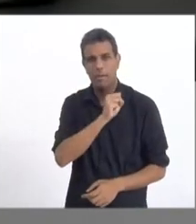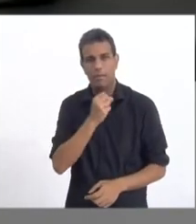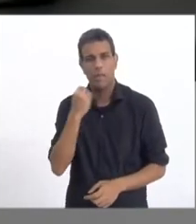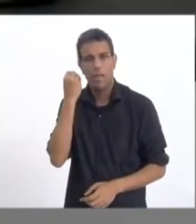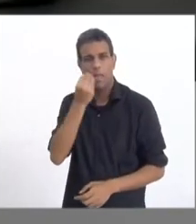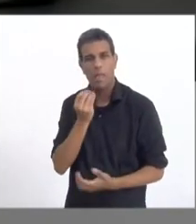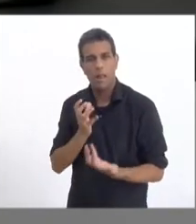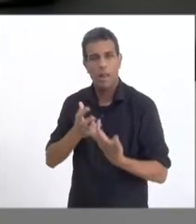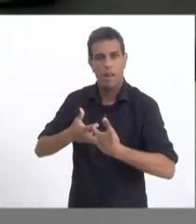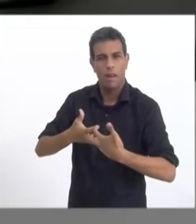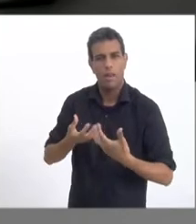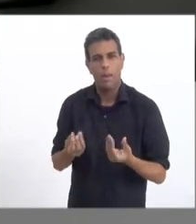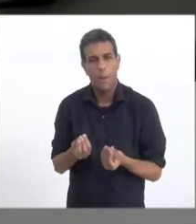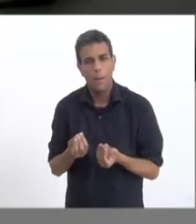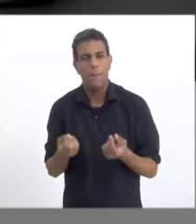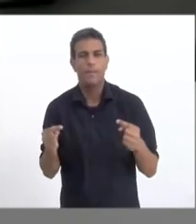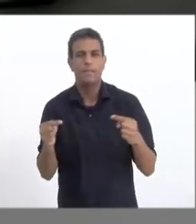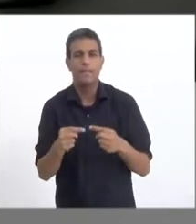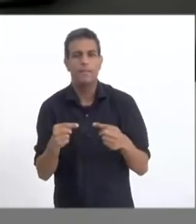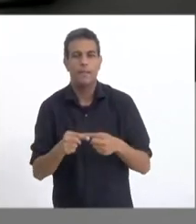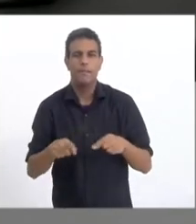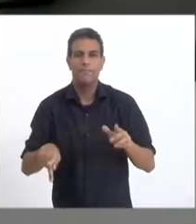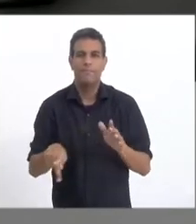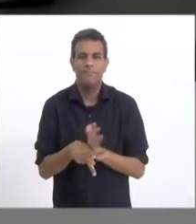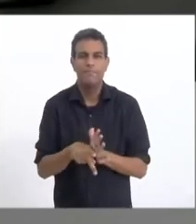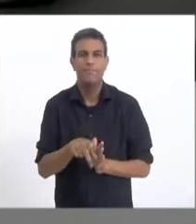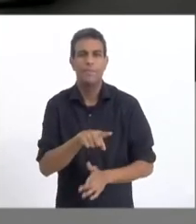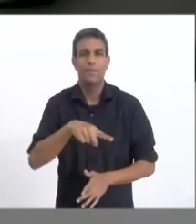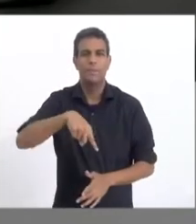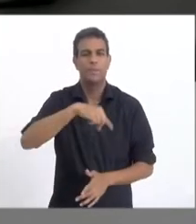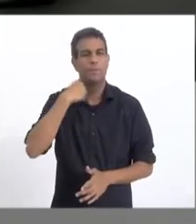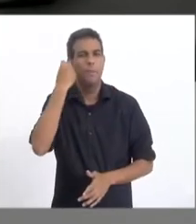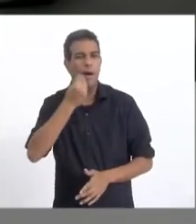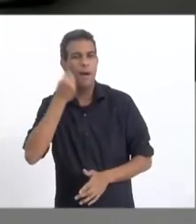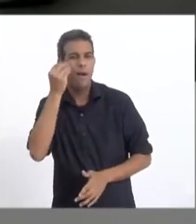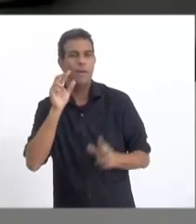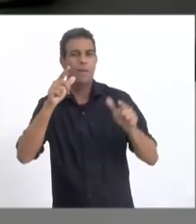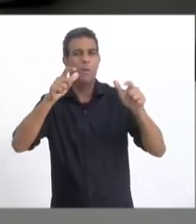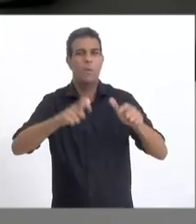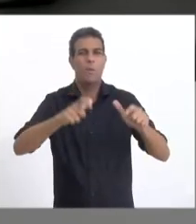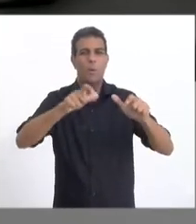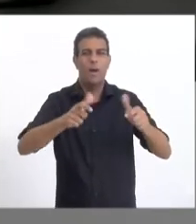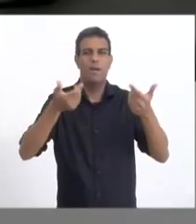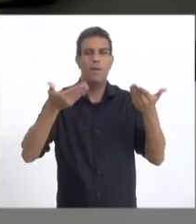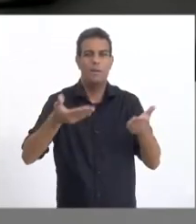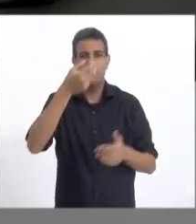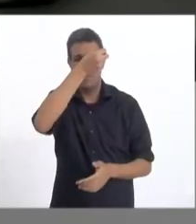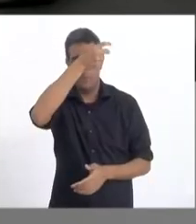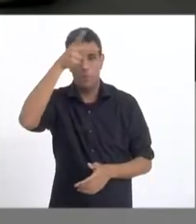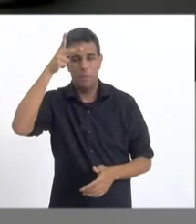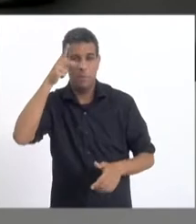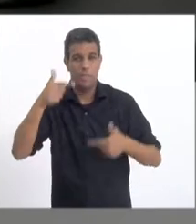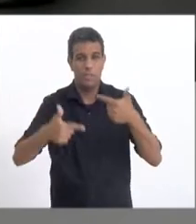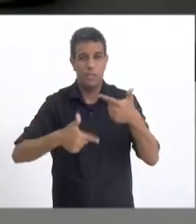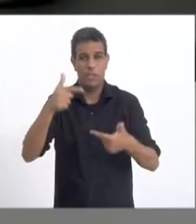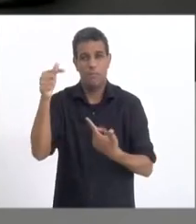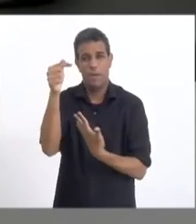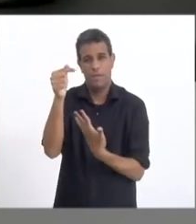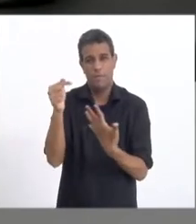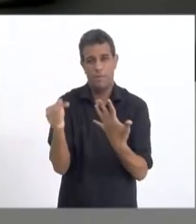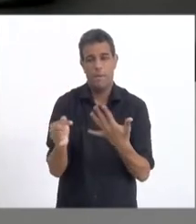experiências, e eu gostaria de trazer aqui um pouco da experiência daquele município, onde atuamos